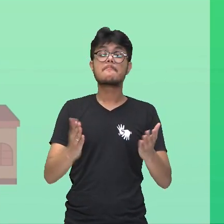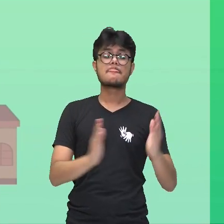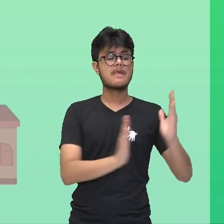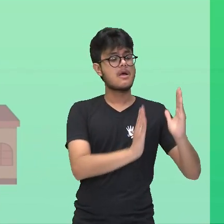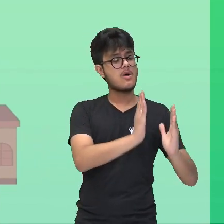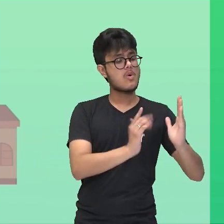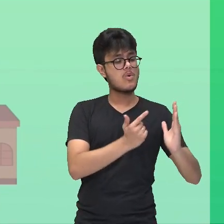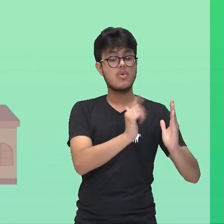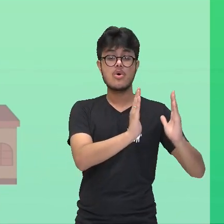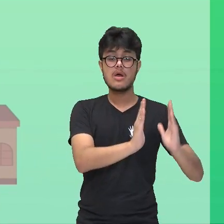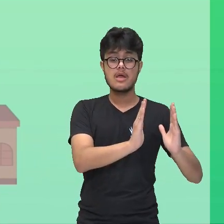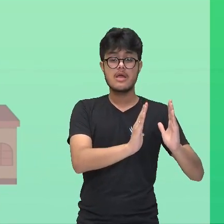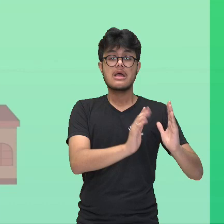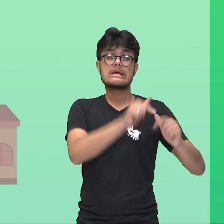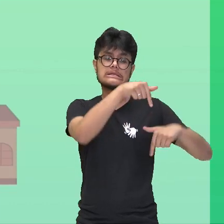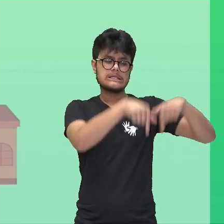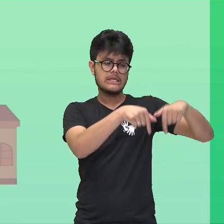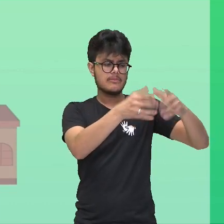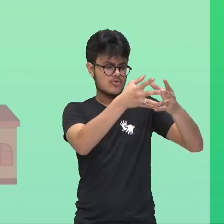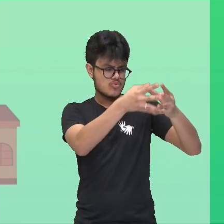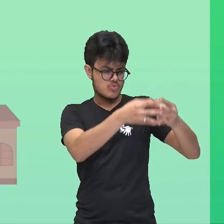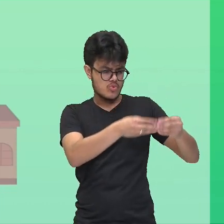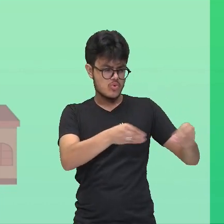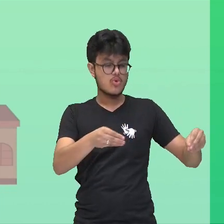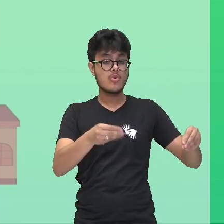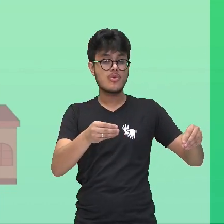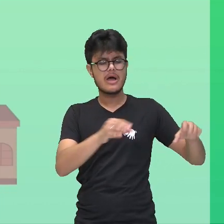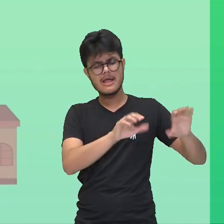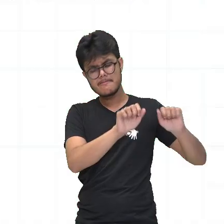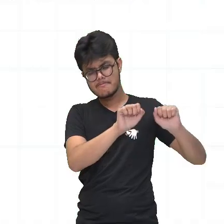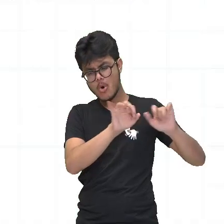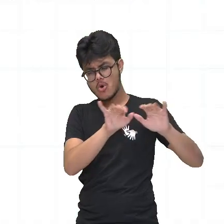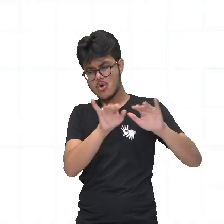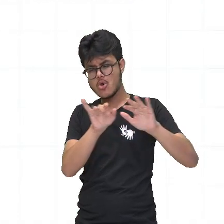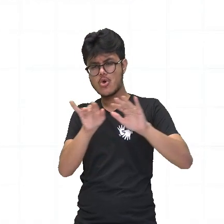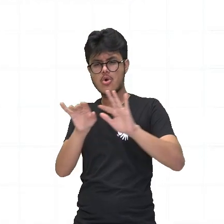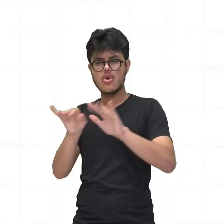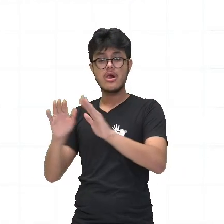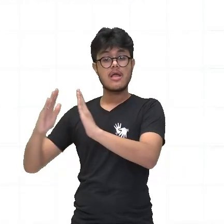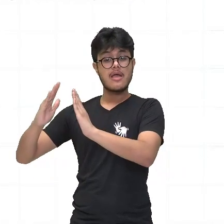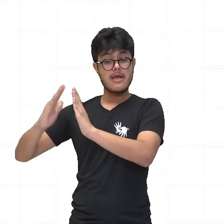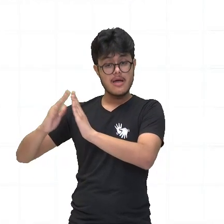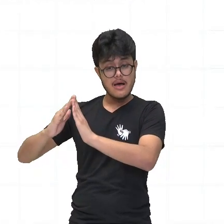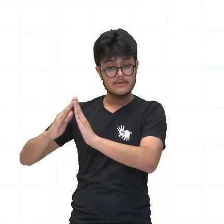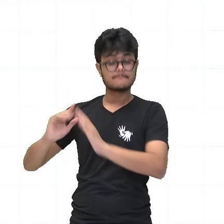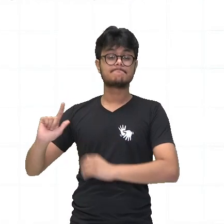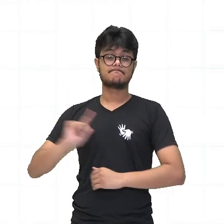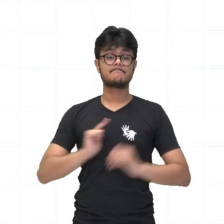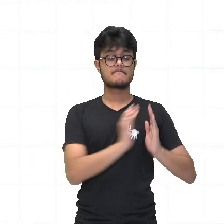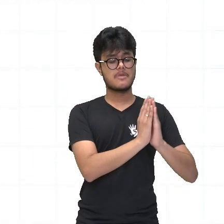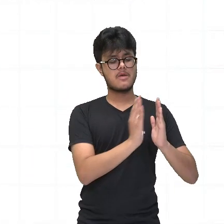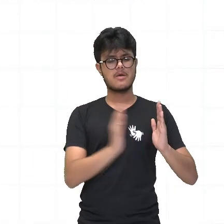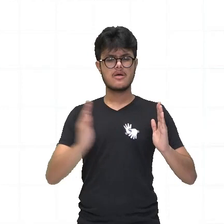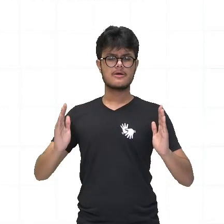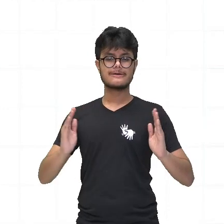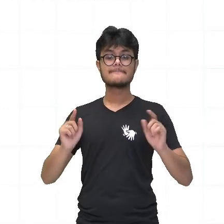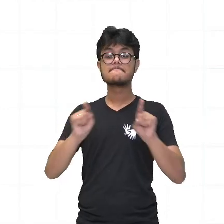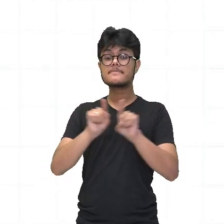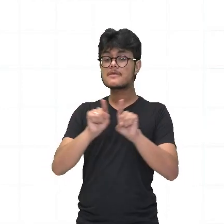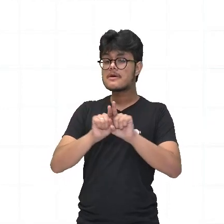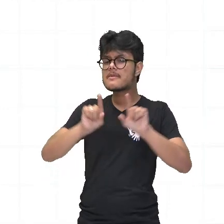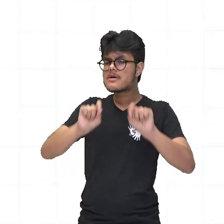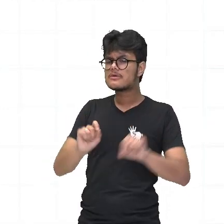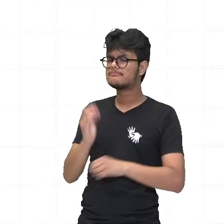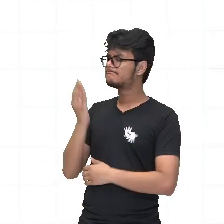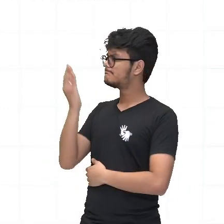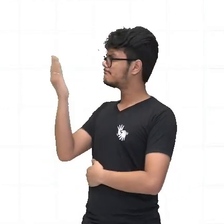nas nossas casas. Assim como nós temos etapas de tratamento, nós também temos etapas de tratamento de água,